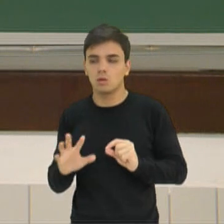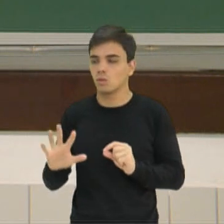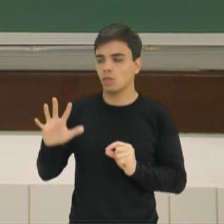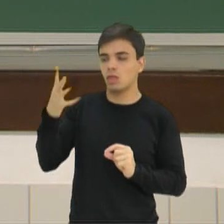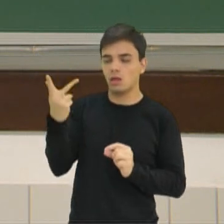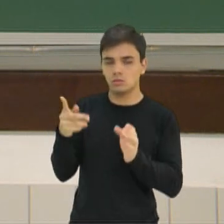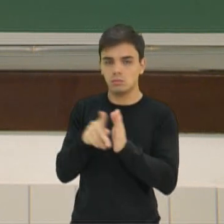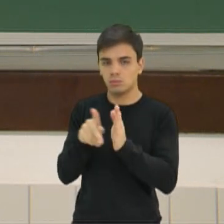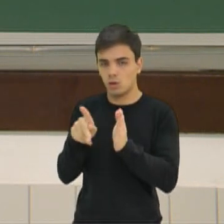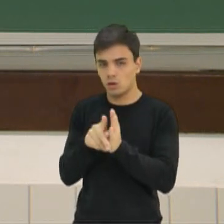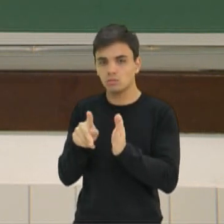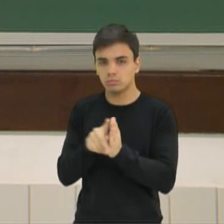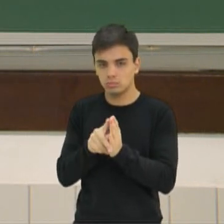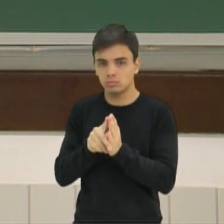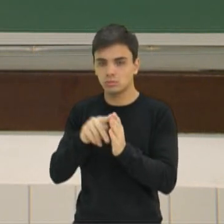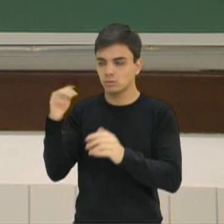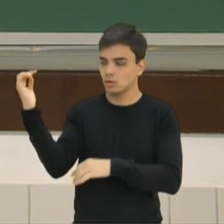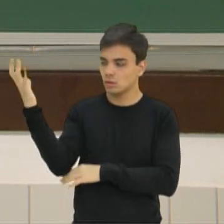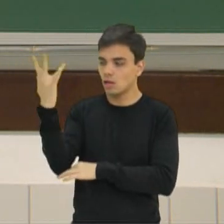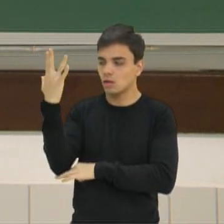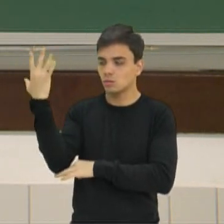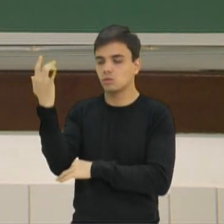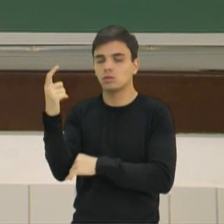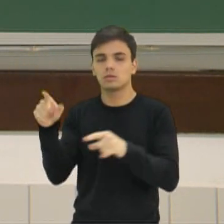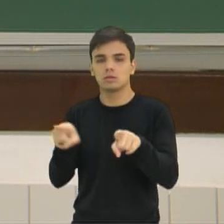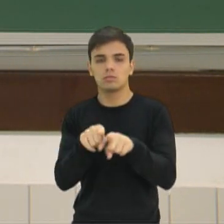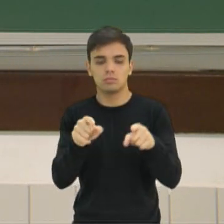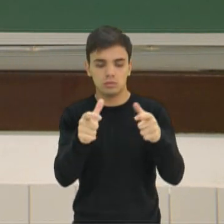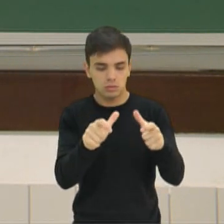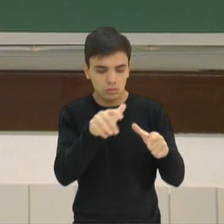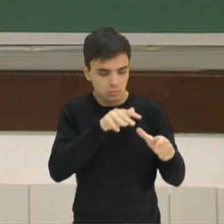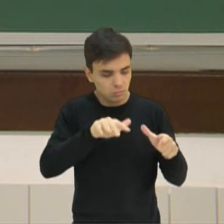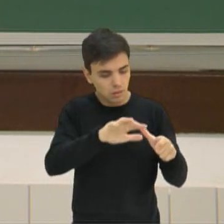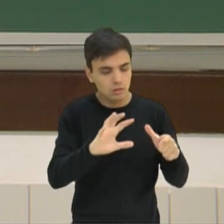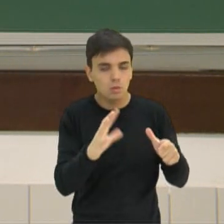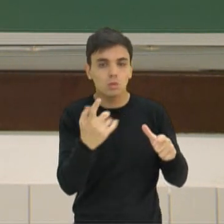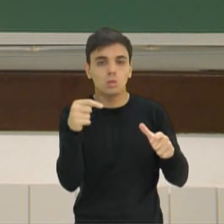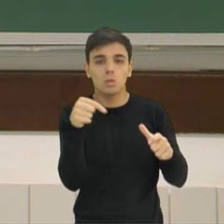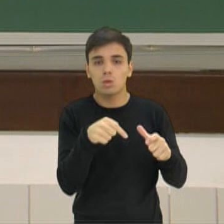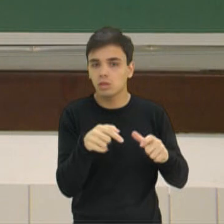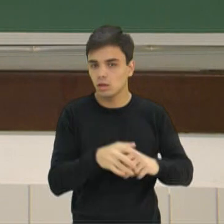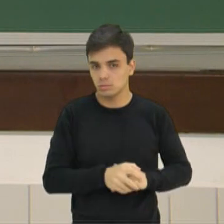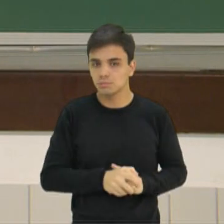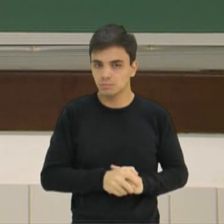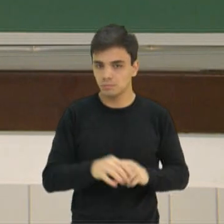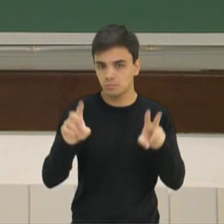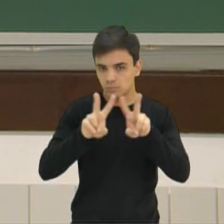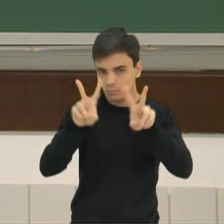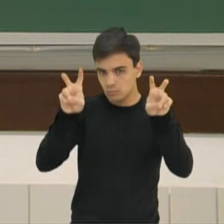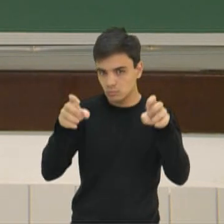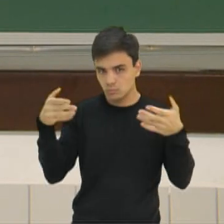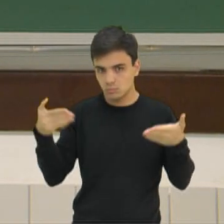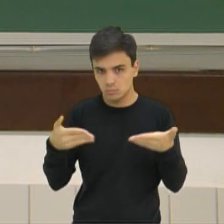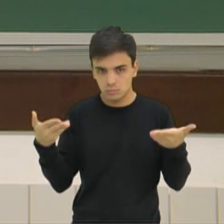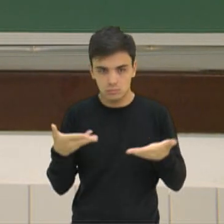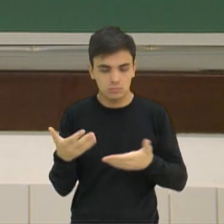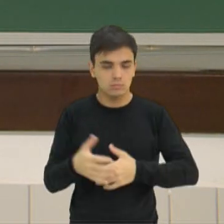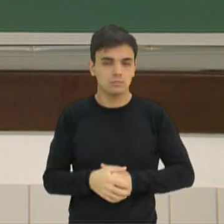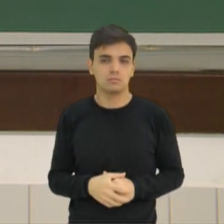atividades nos recursos naturais, nos espaços onde elas acontecem. Então, vamos tratar a respeito disso na aula,